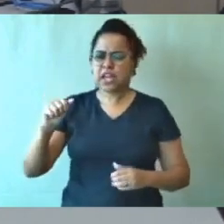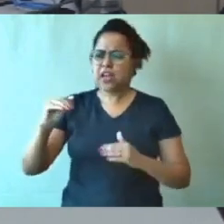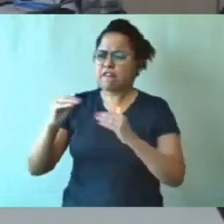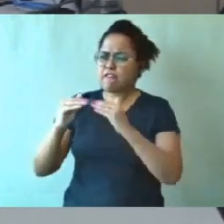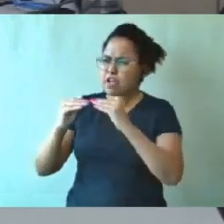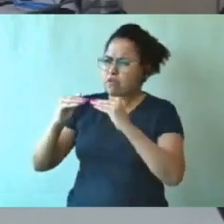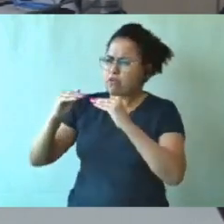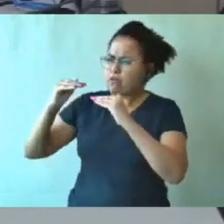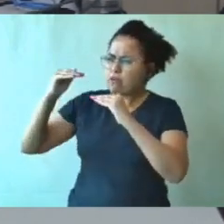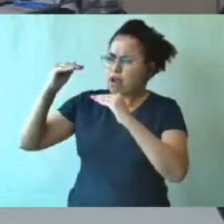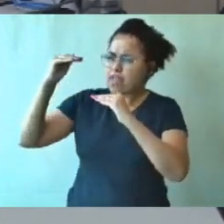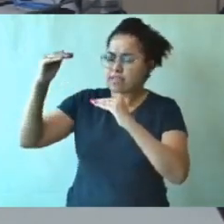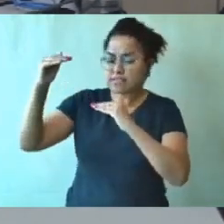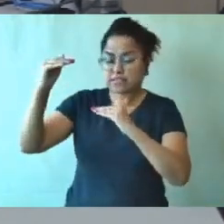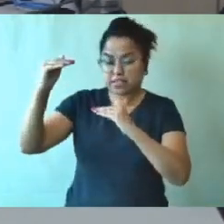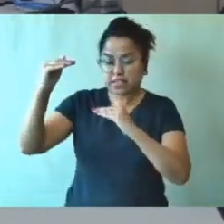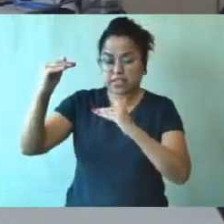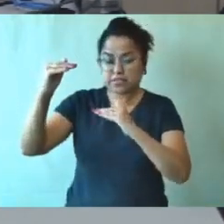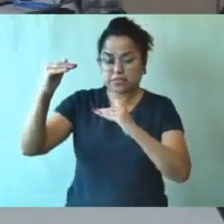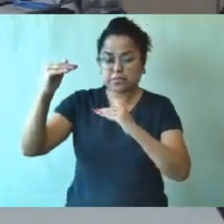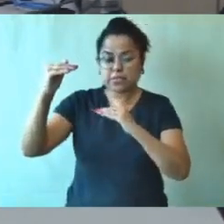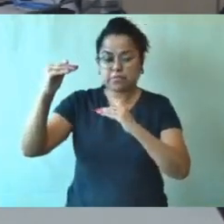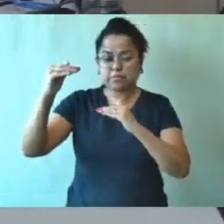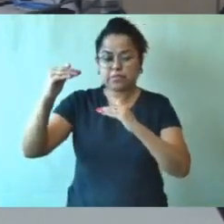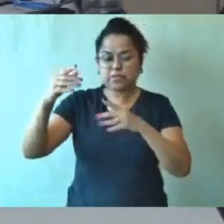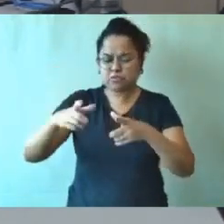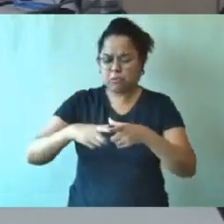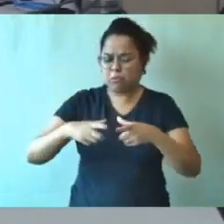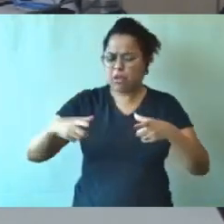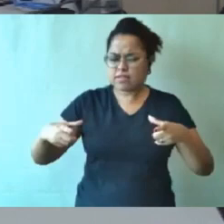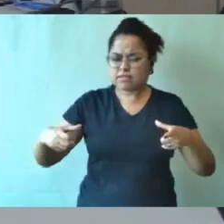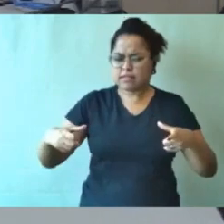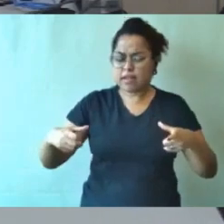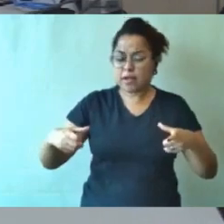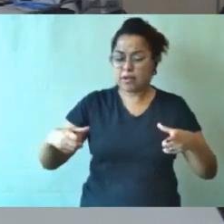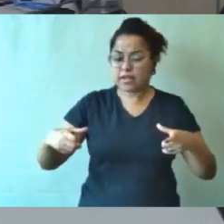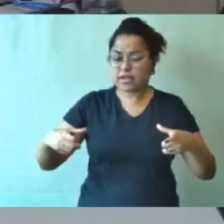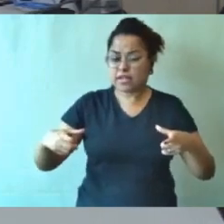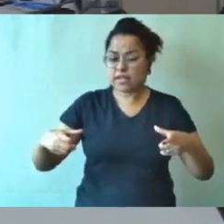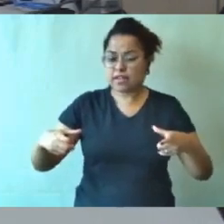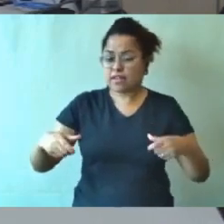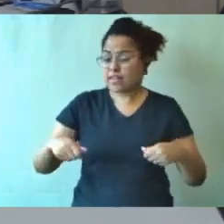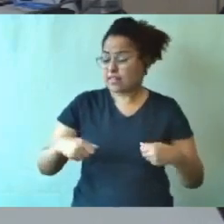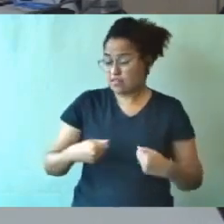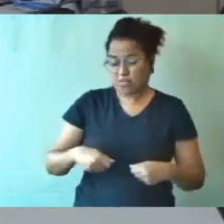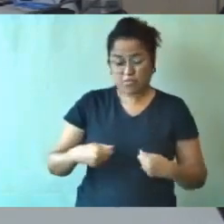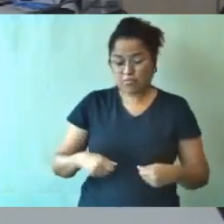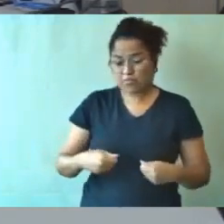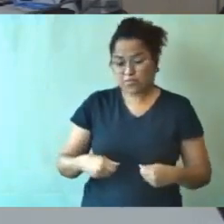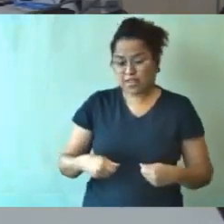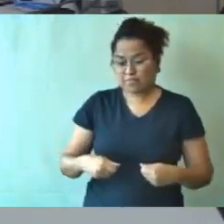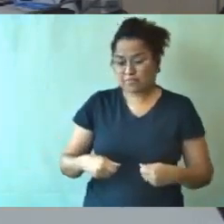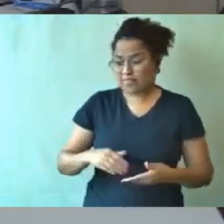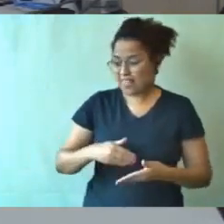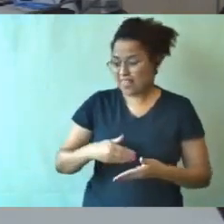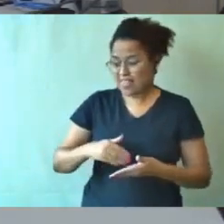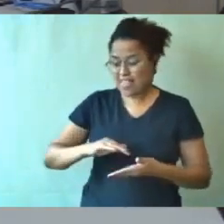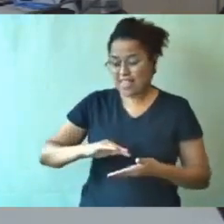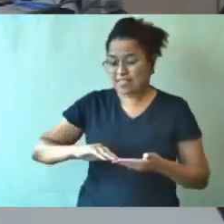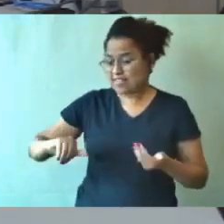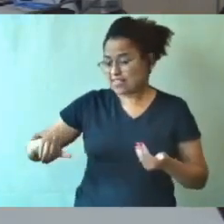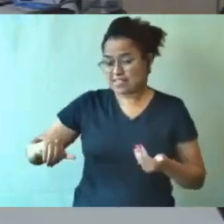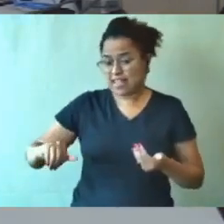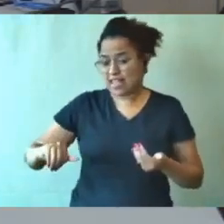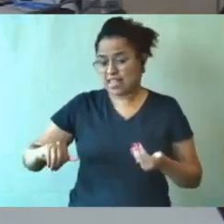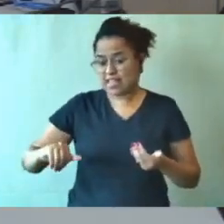eficiência, no mercado de concorrência ampla, aquele que é incompetente sai do mercado, normalmente quebra, e aqueles que